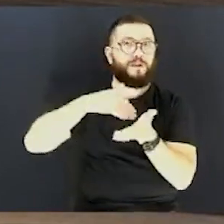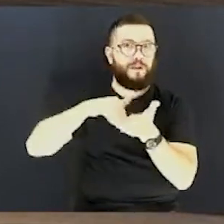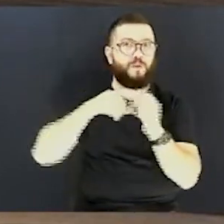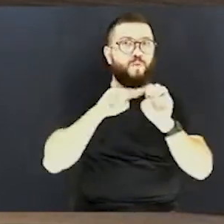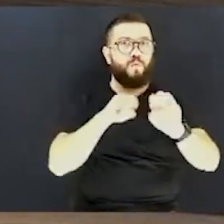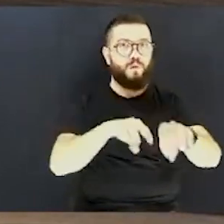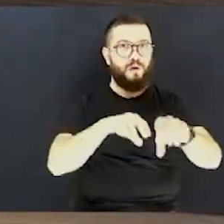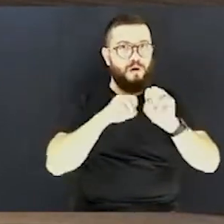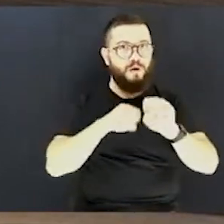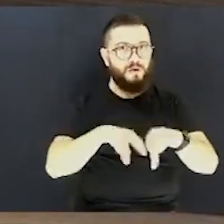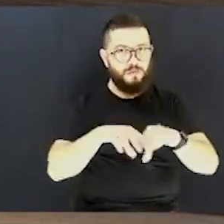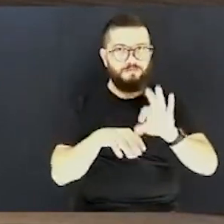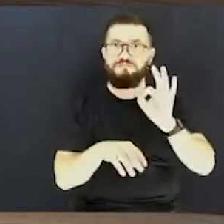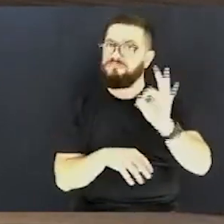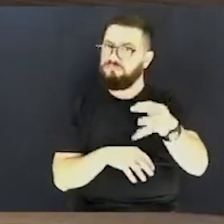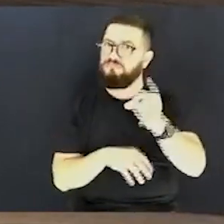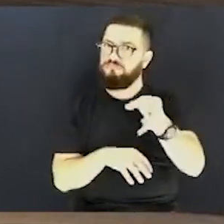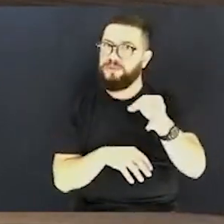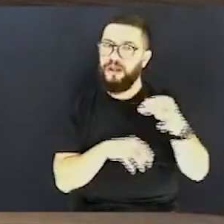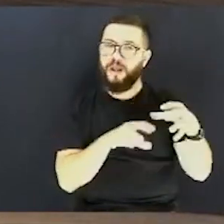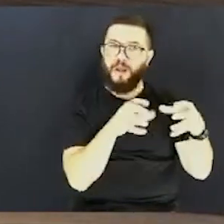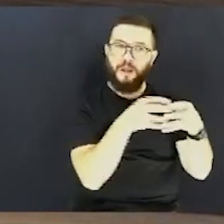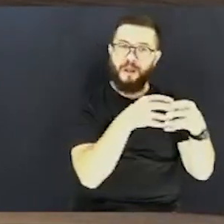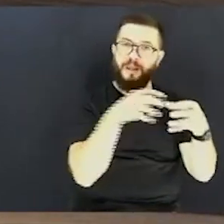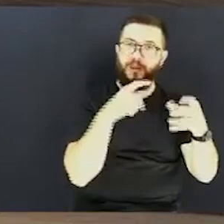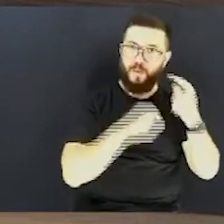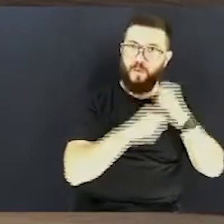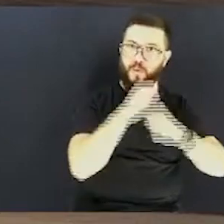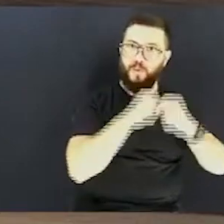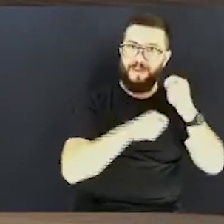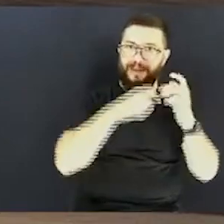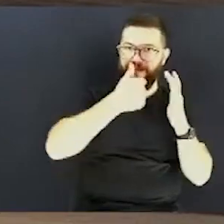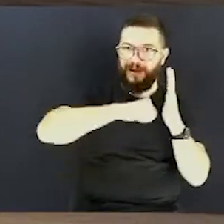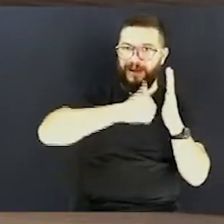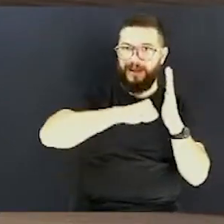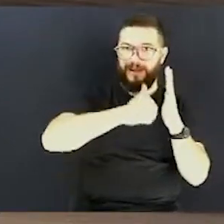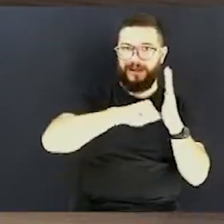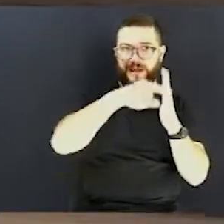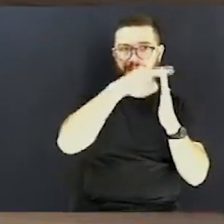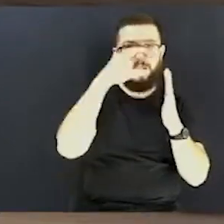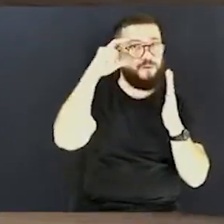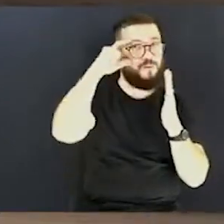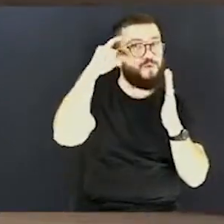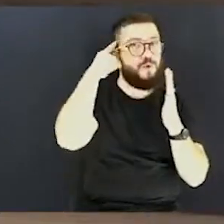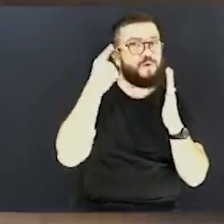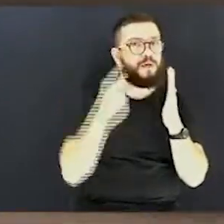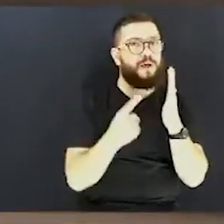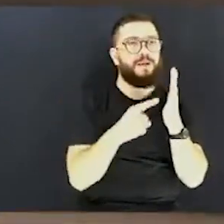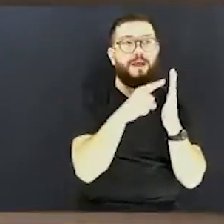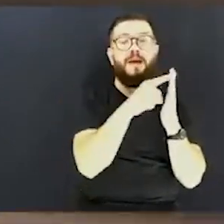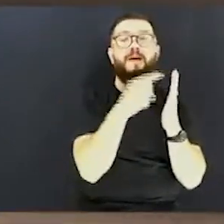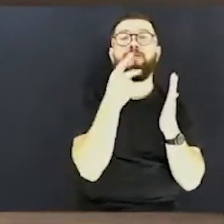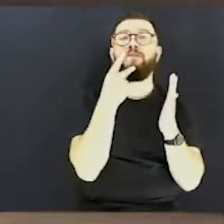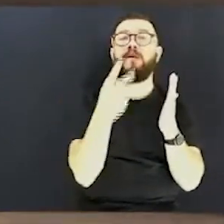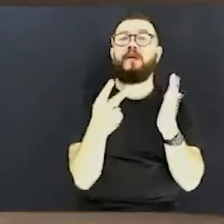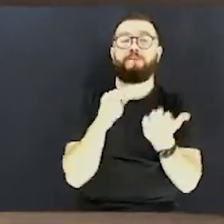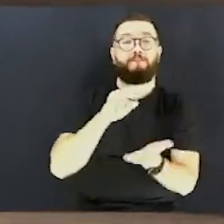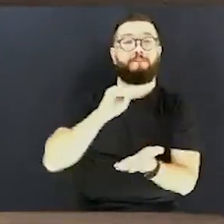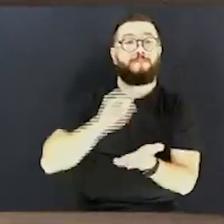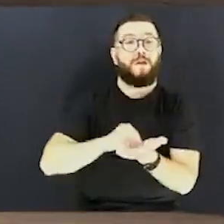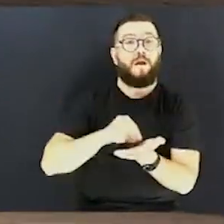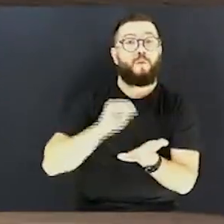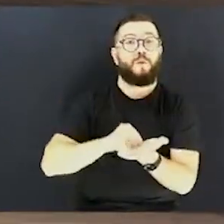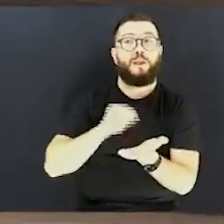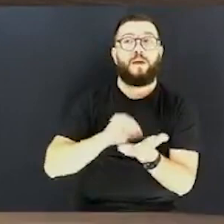município, na comissão, o parecer feito pela vereadora Josete apontou a falta do impacto